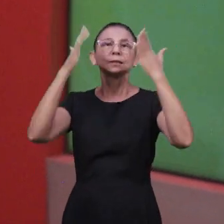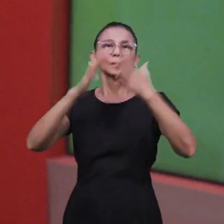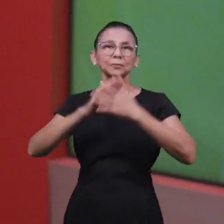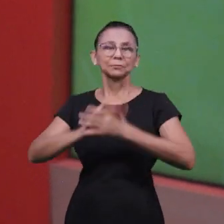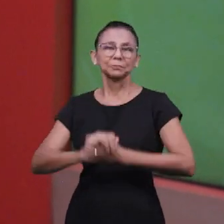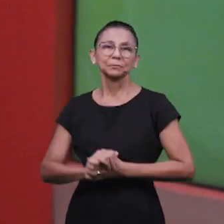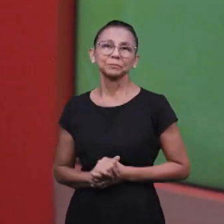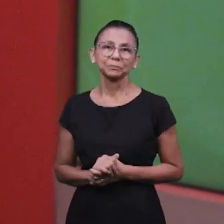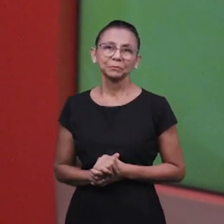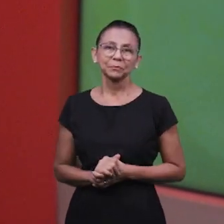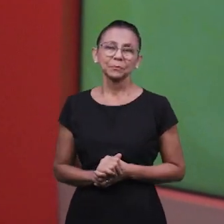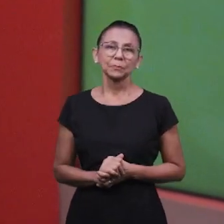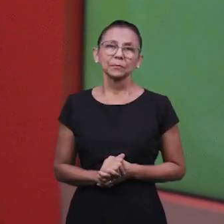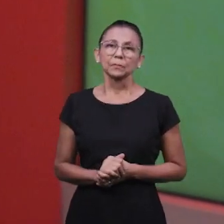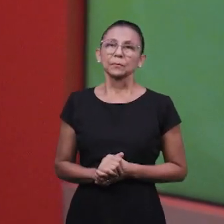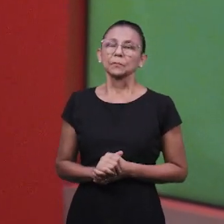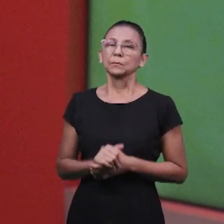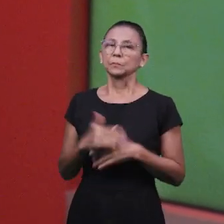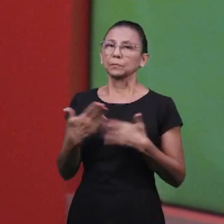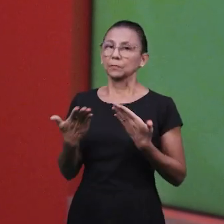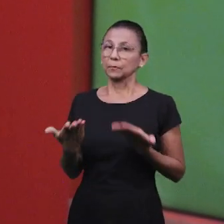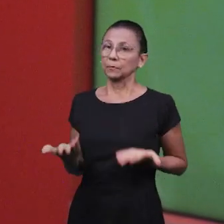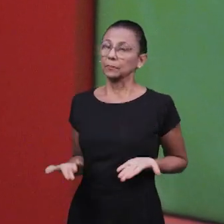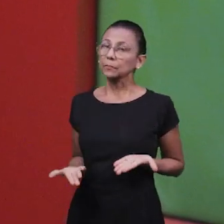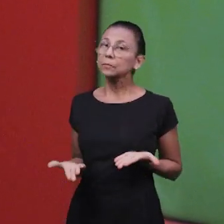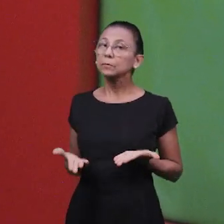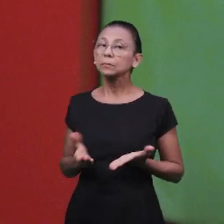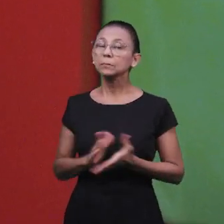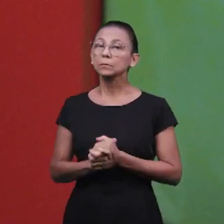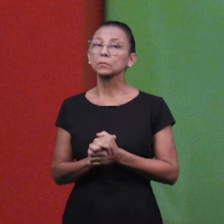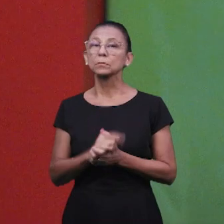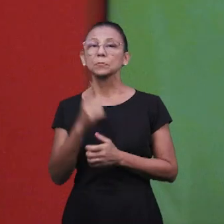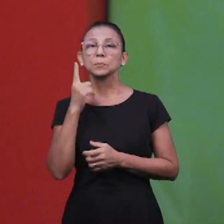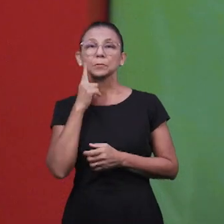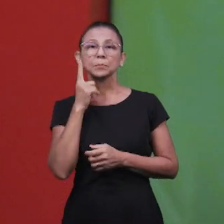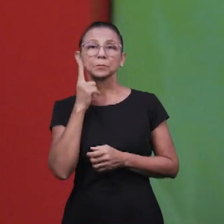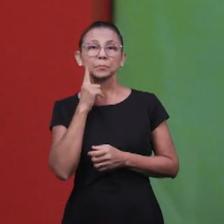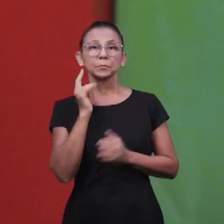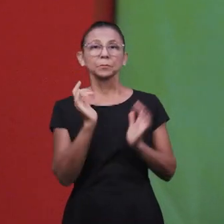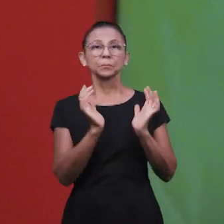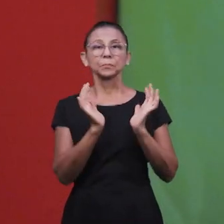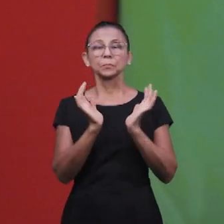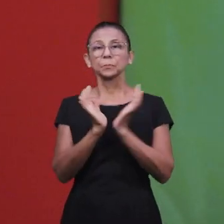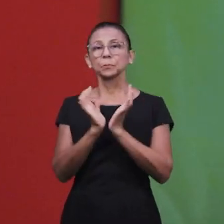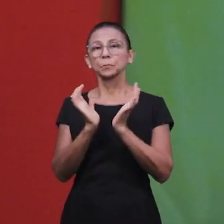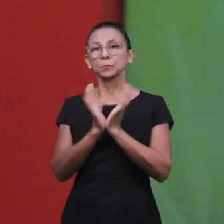Entendeu? Então, a oportunidade para aquelas virgens